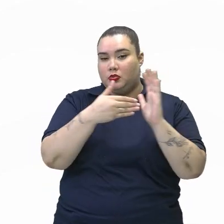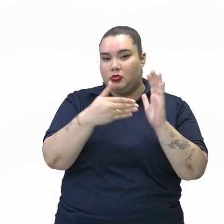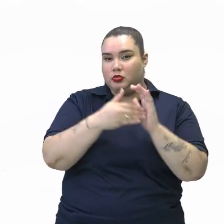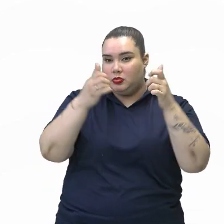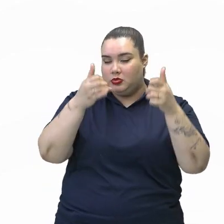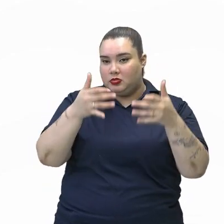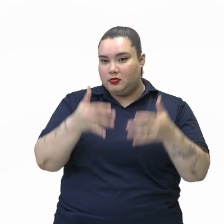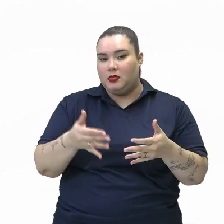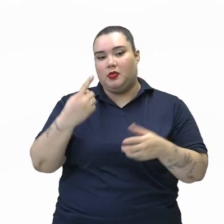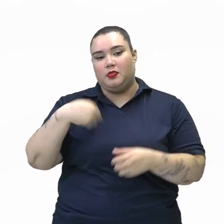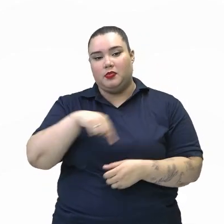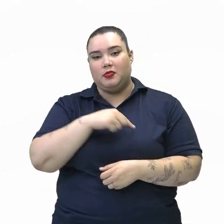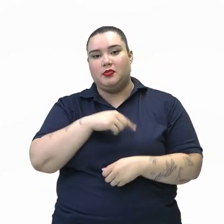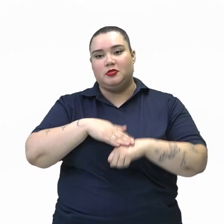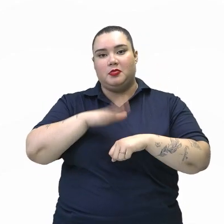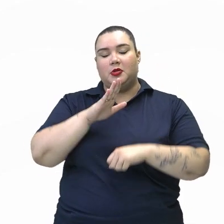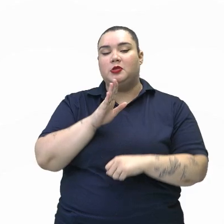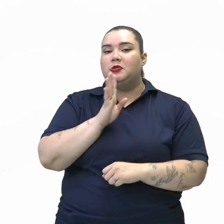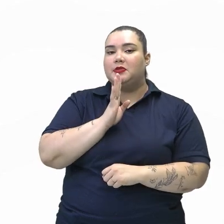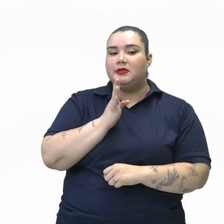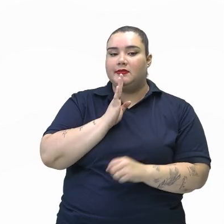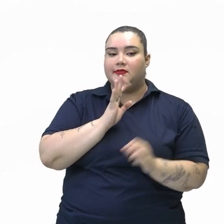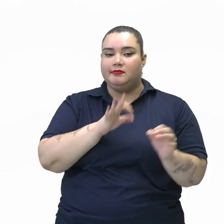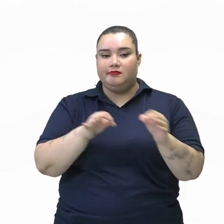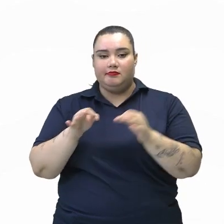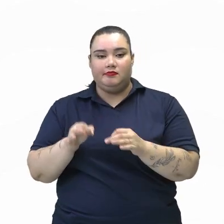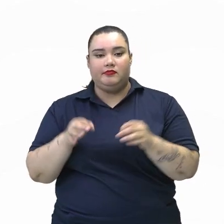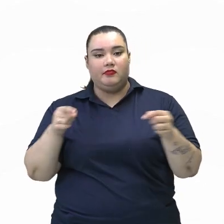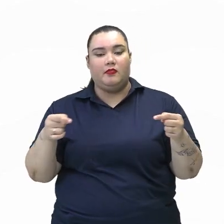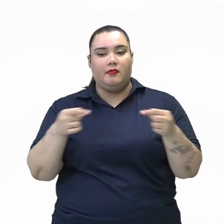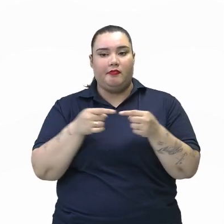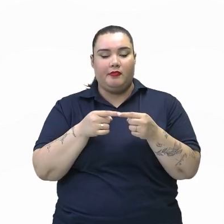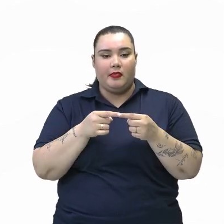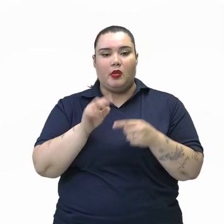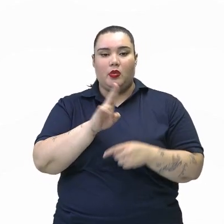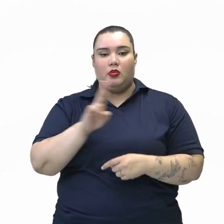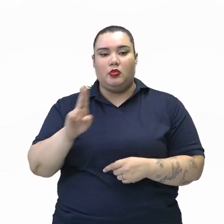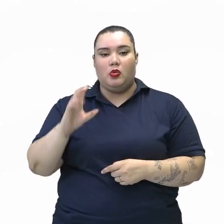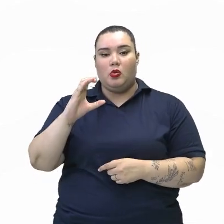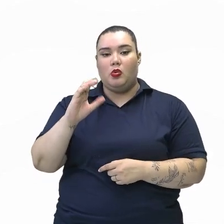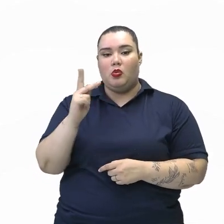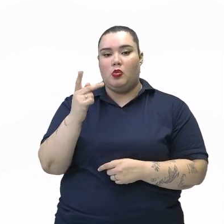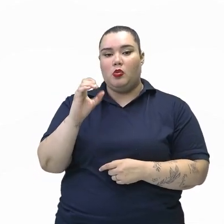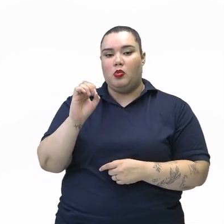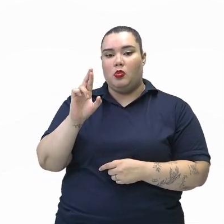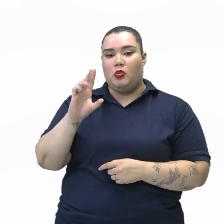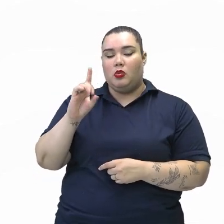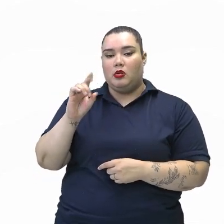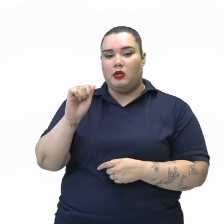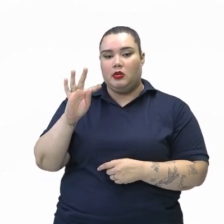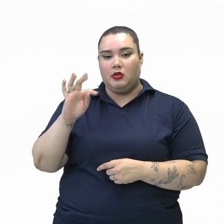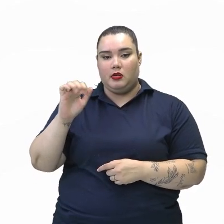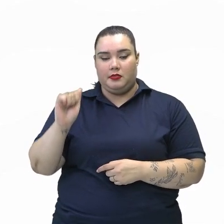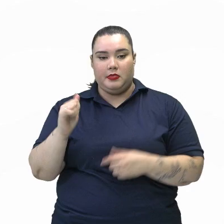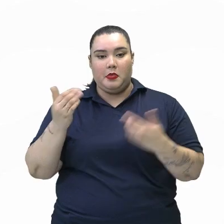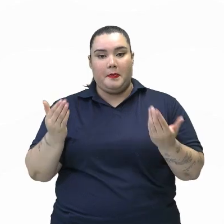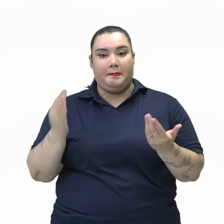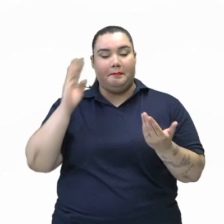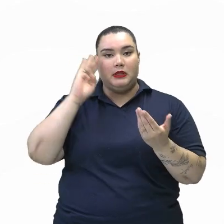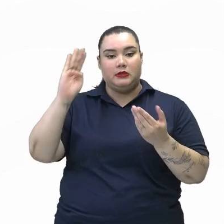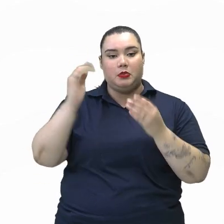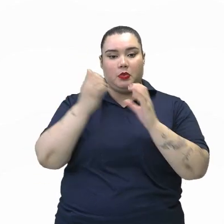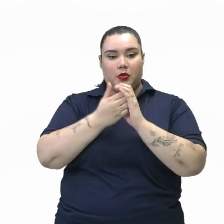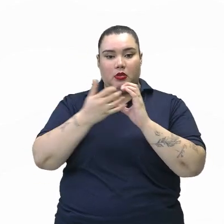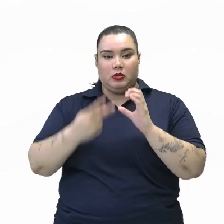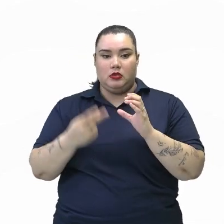que a gente mais conhece, né? Que também é chamado de cordata. Então, a principal característica